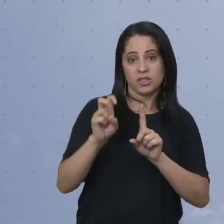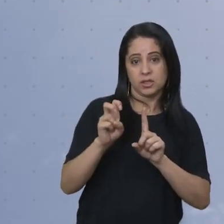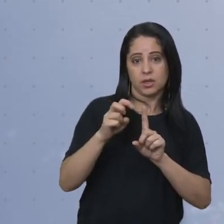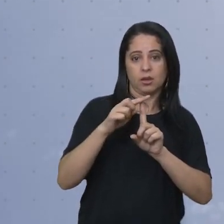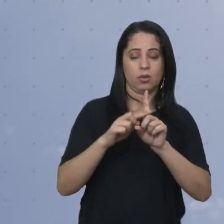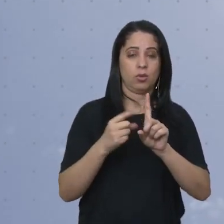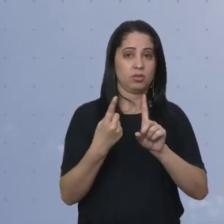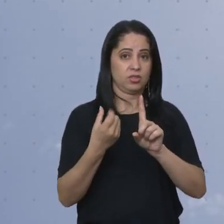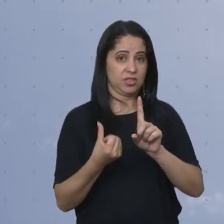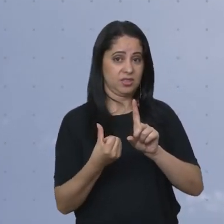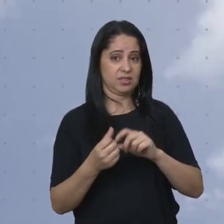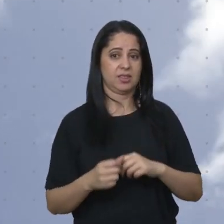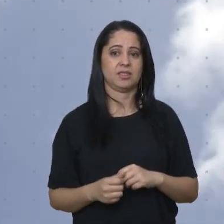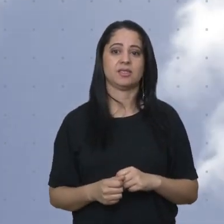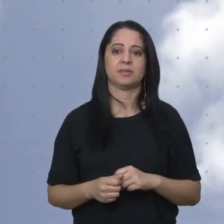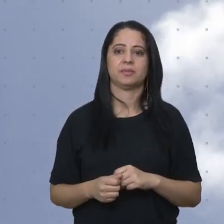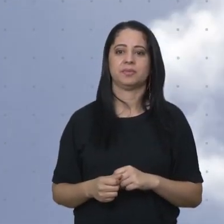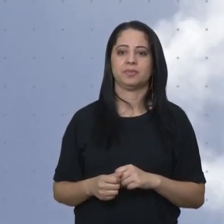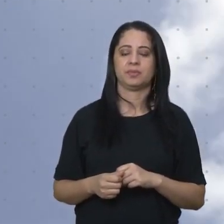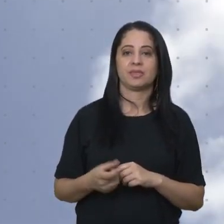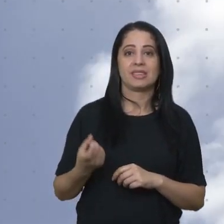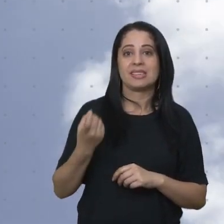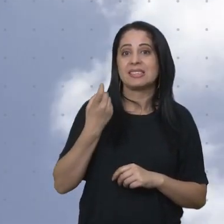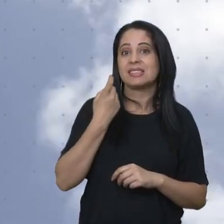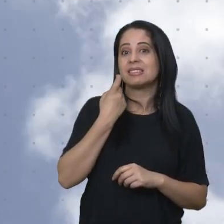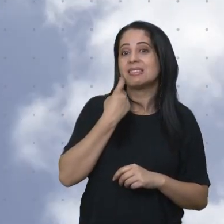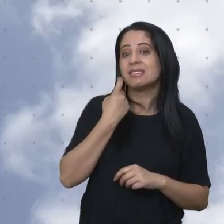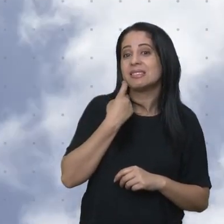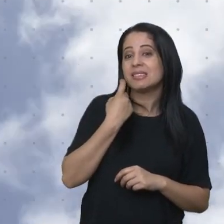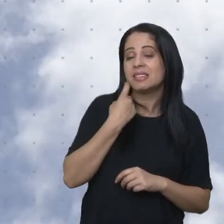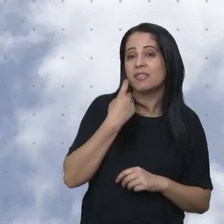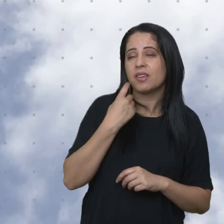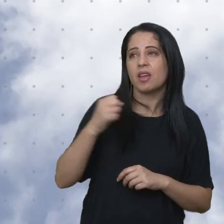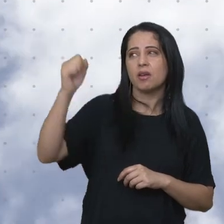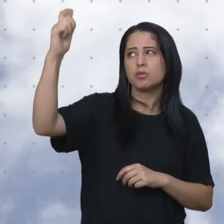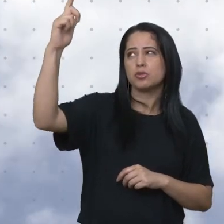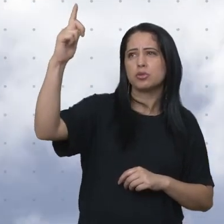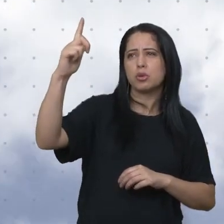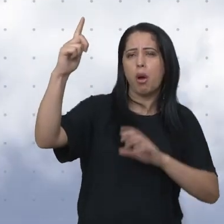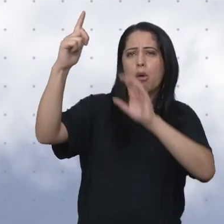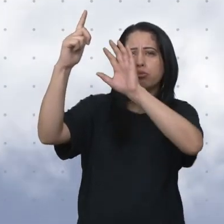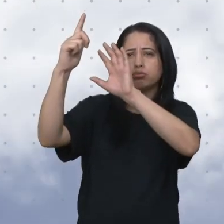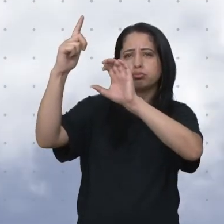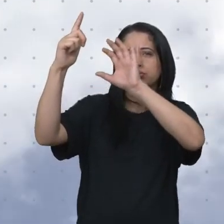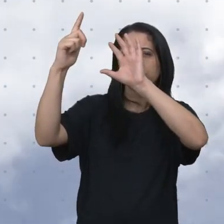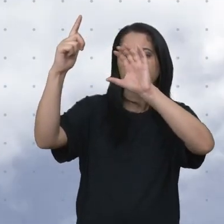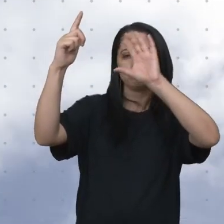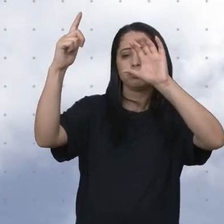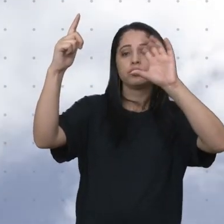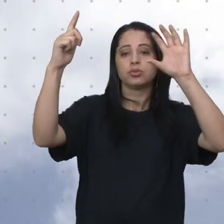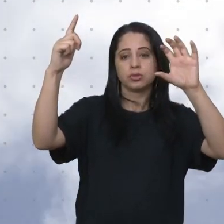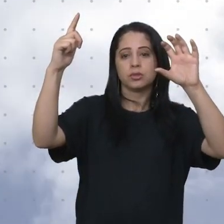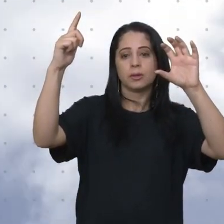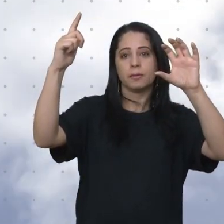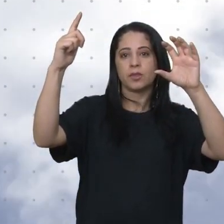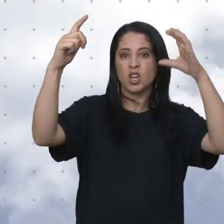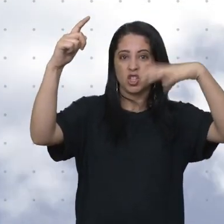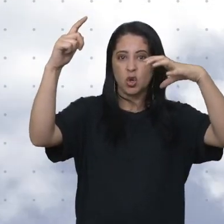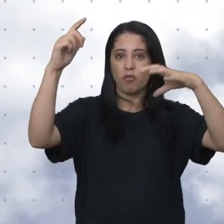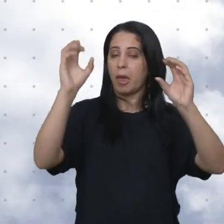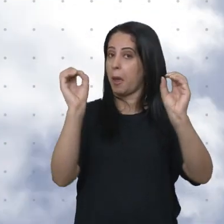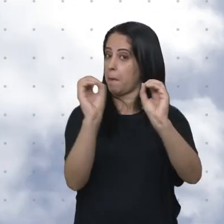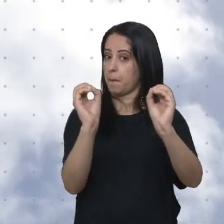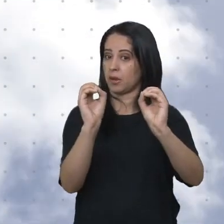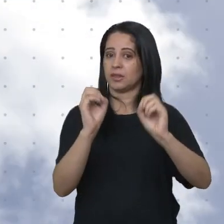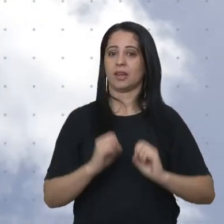e a mínima de 16 graus. Já na sexta-feira, o dia é de sol entre nuvens, mas não deve chover.